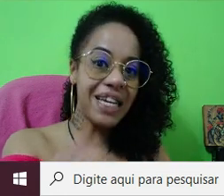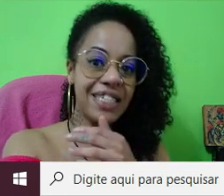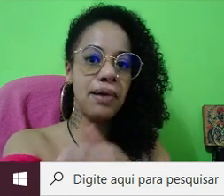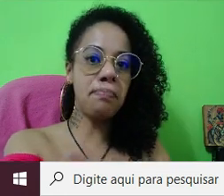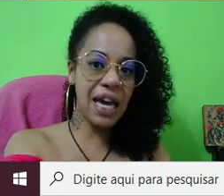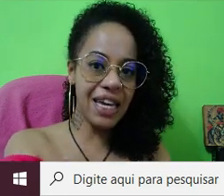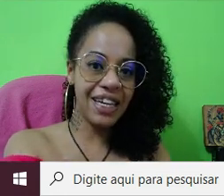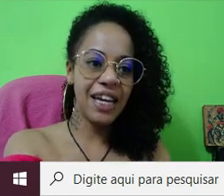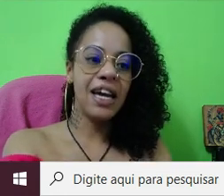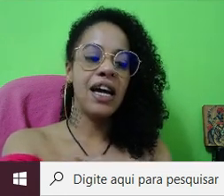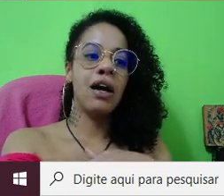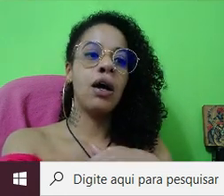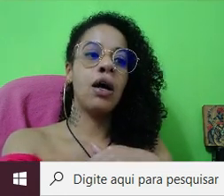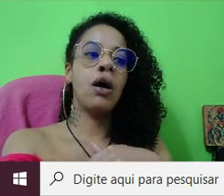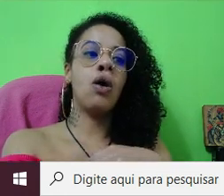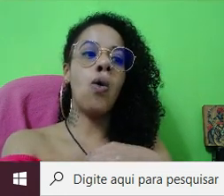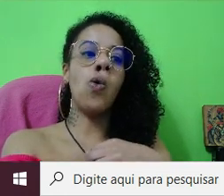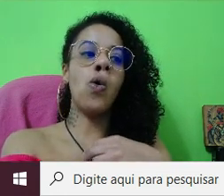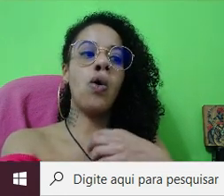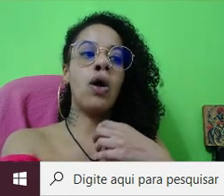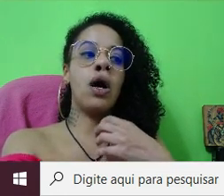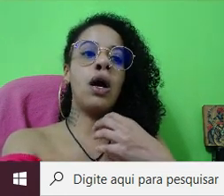renda mas também